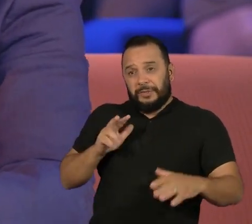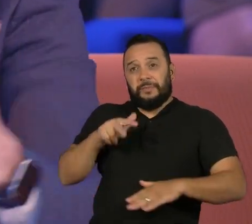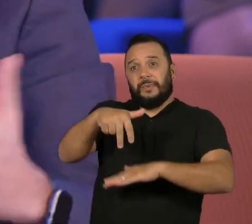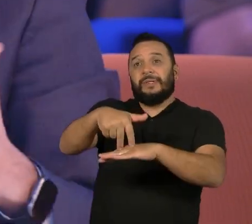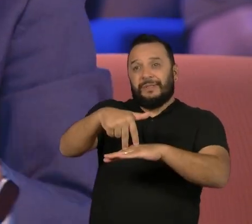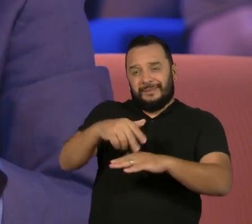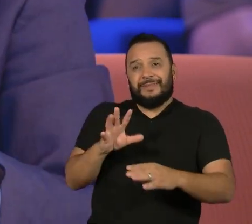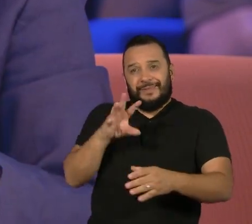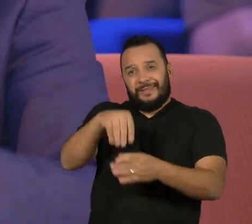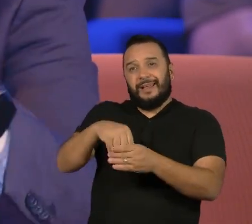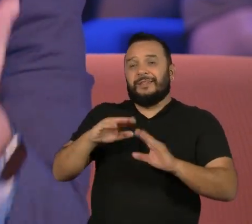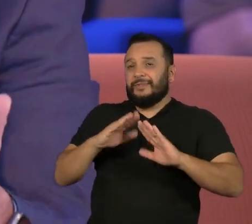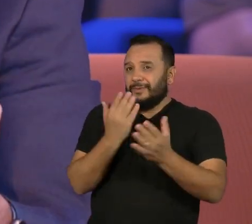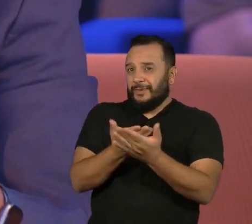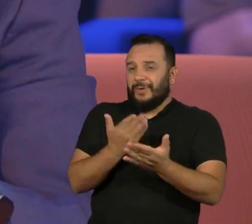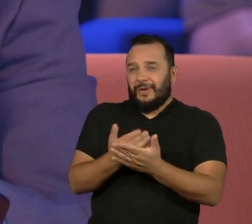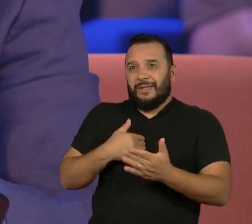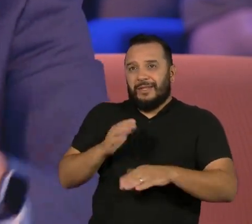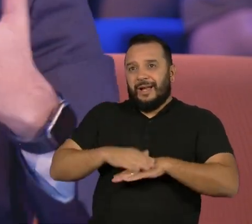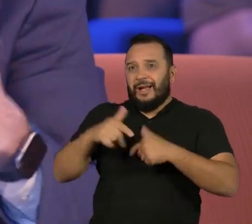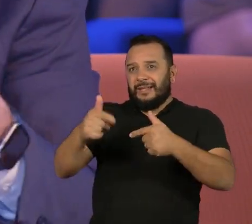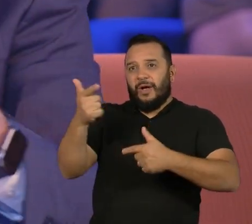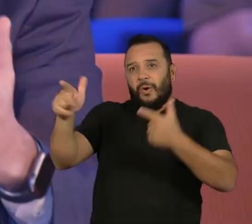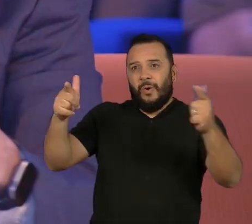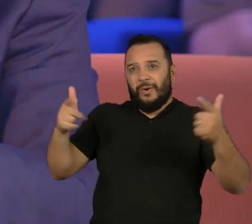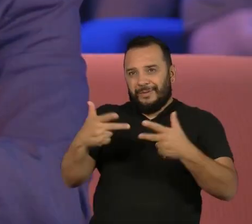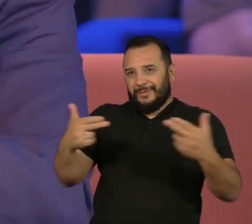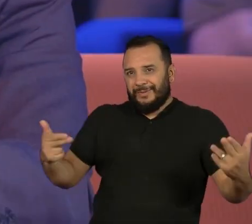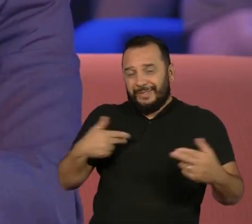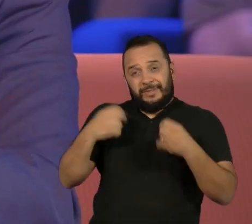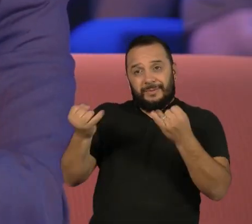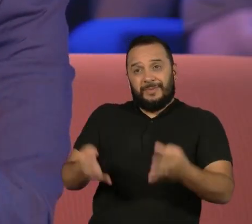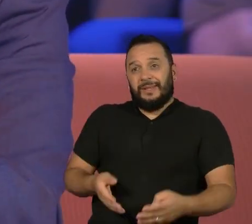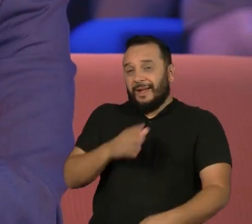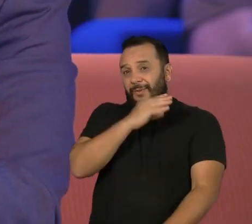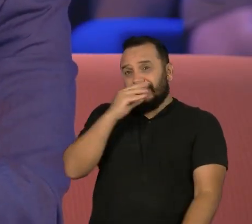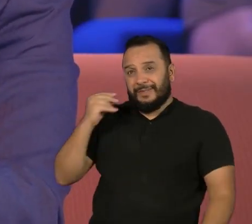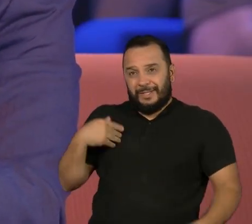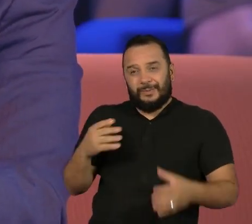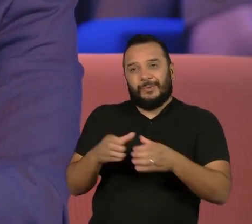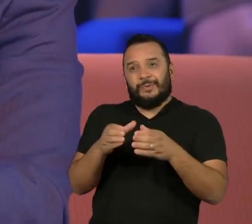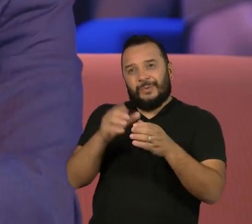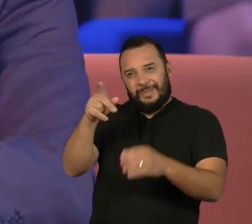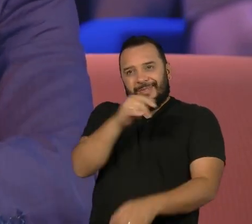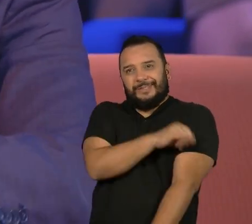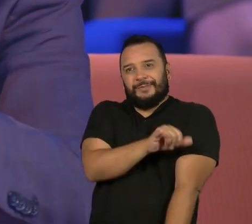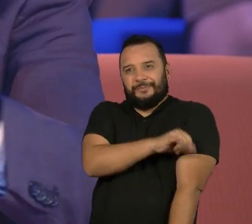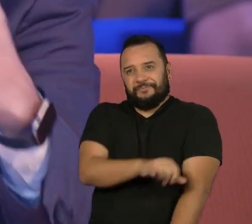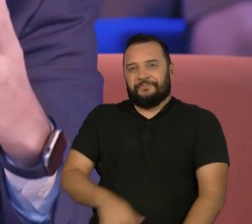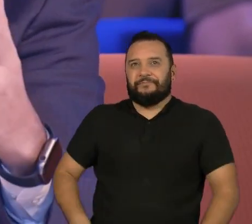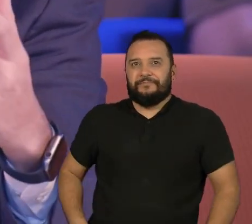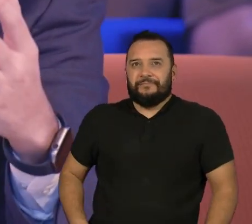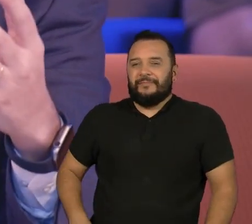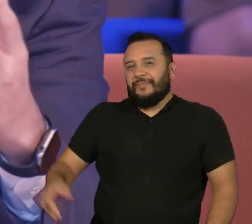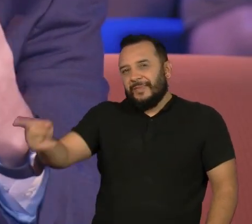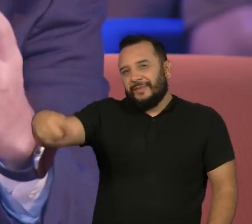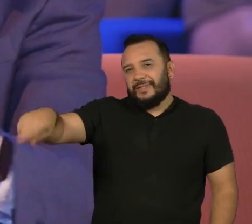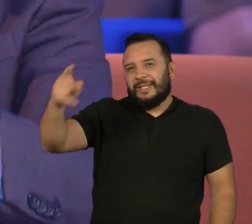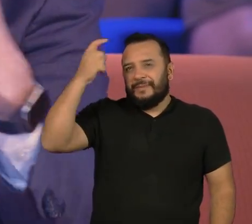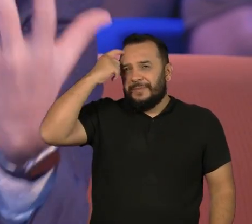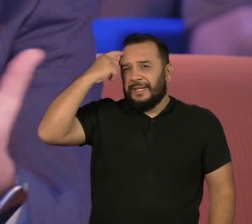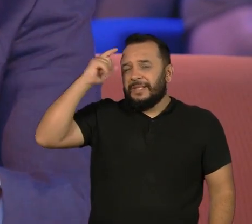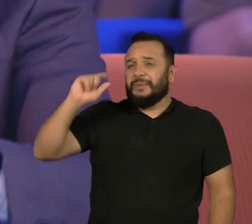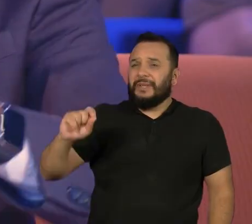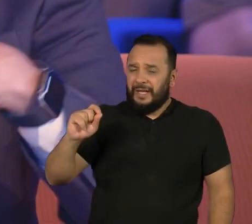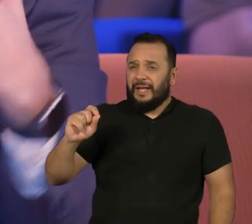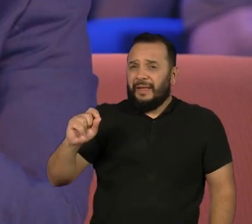escola e buscar realizar outras coisas. Eu viro e falo para os adolescentes da nossa rede carioca, não entendam isso como